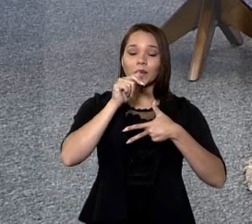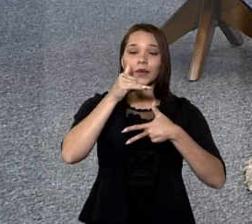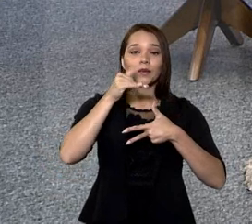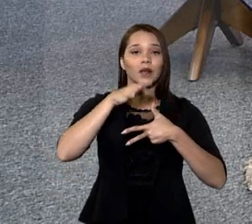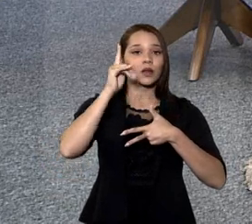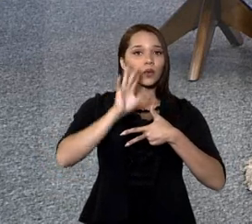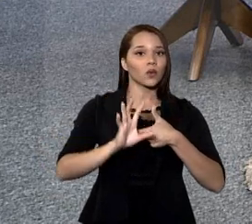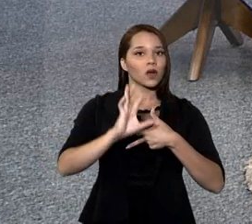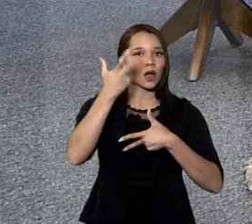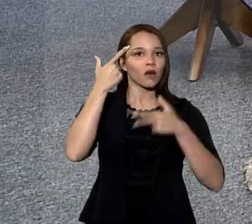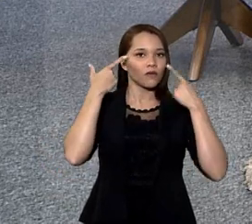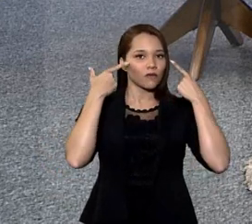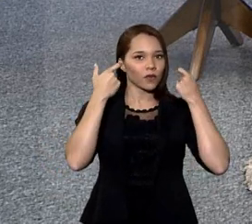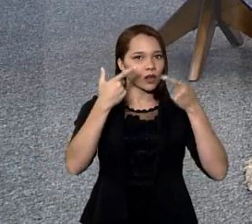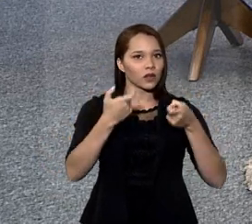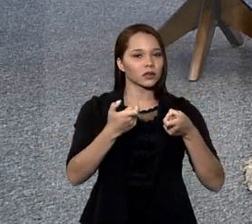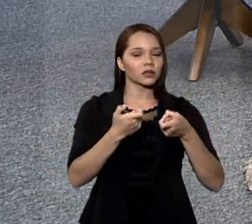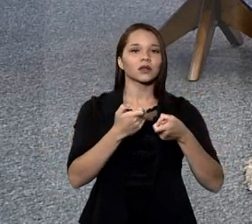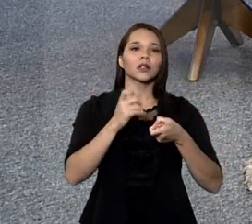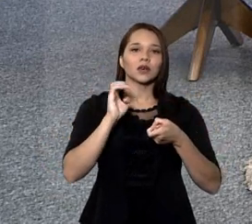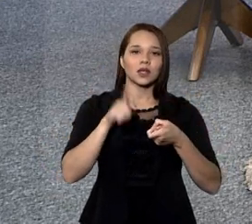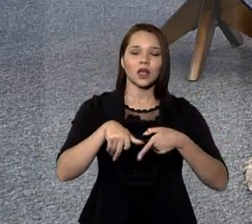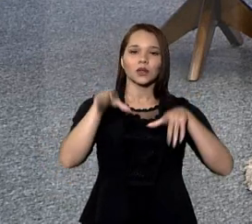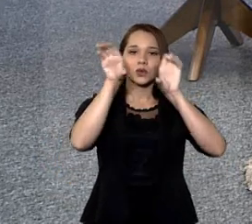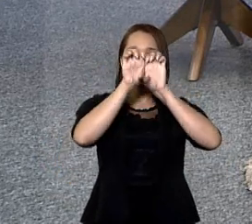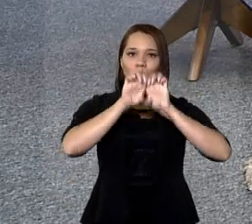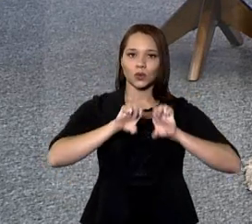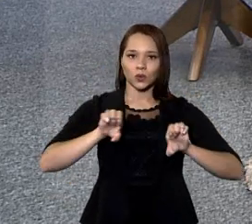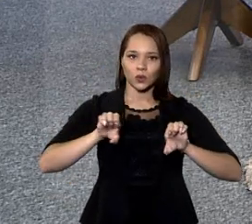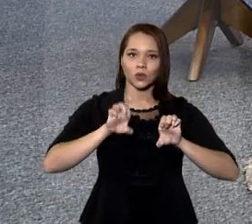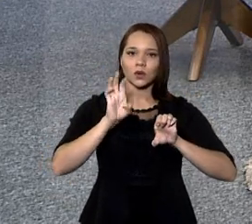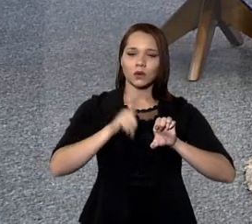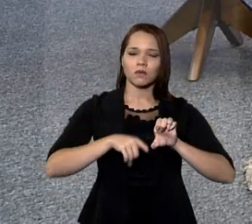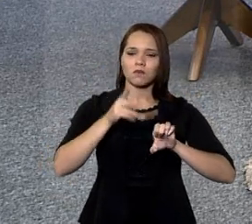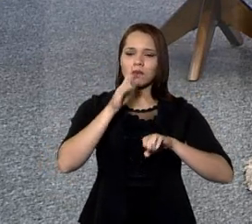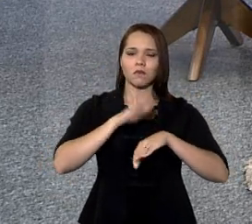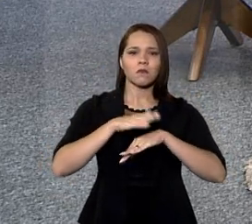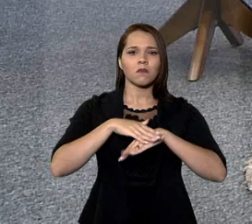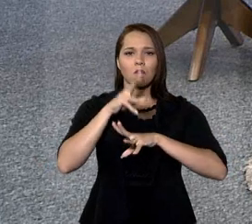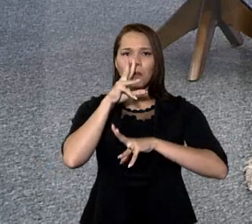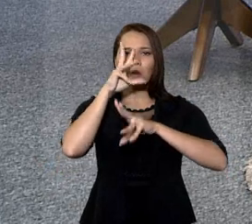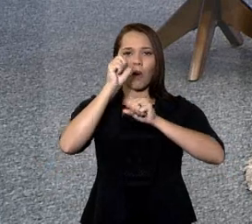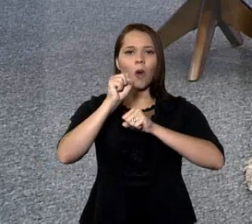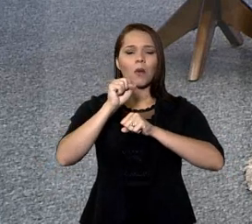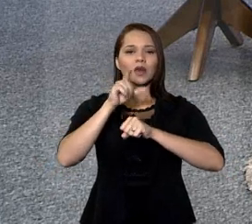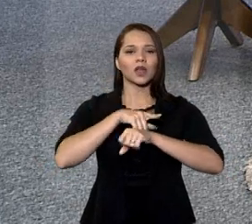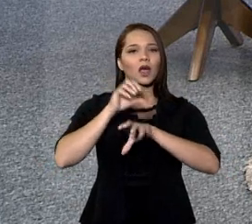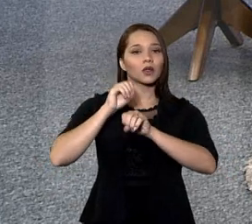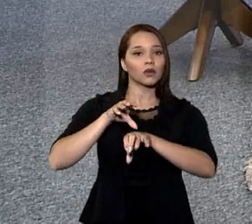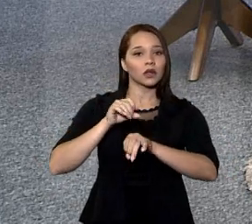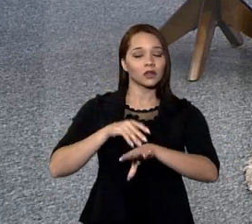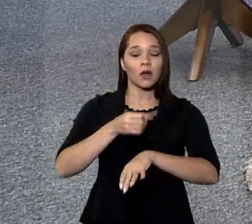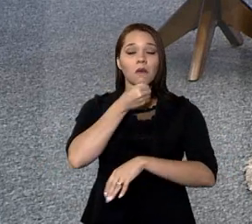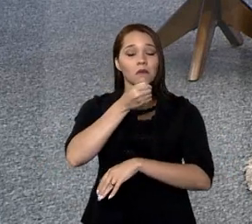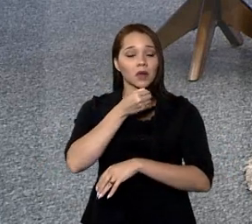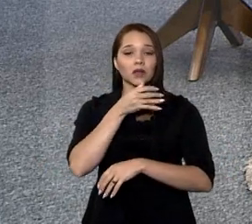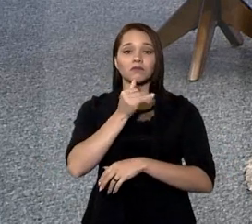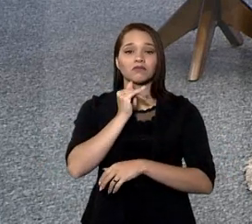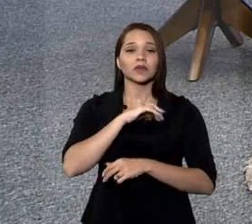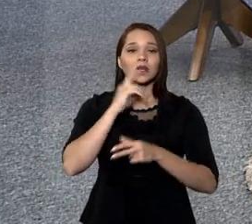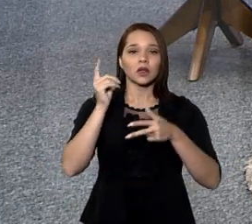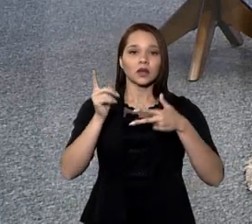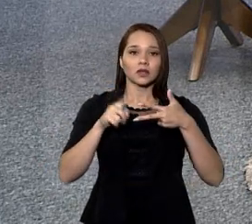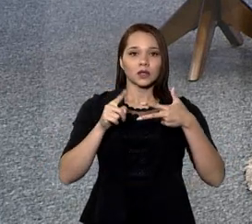prevenção que a gente diz ali na causa da violência que essa essa estrutura é para ter aquilo que a gente tem que vencer por meio da educação e